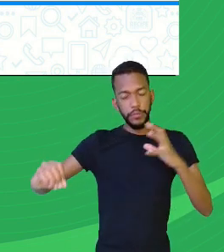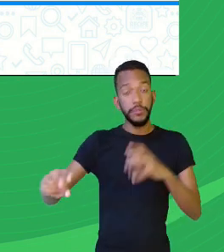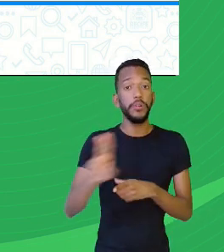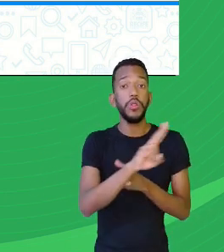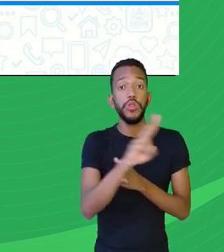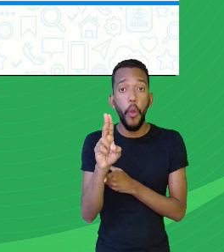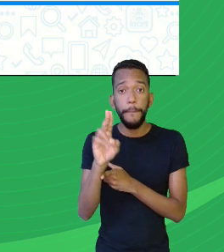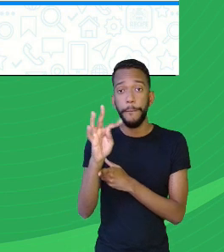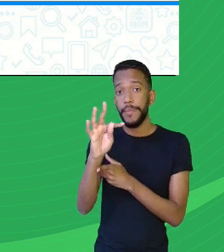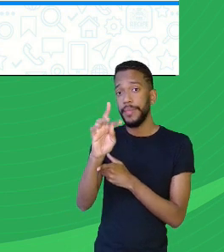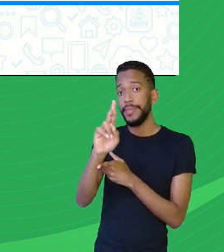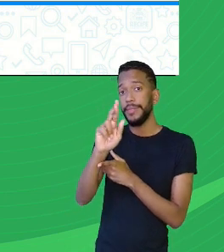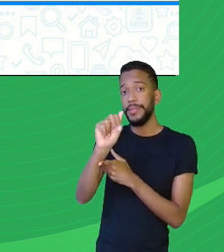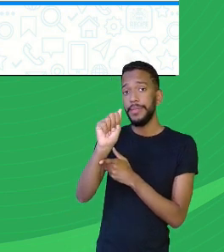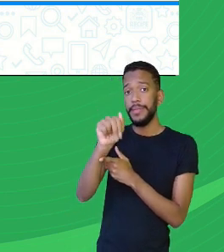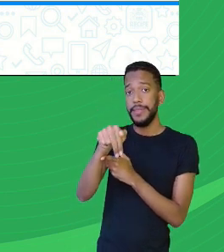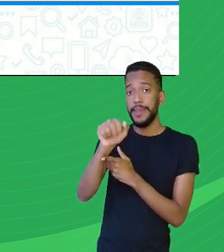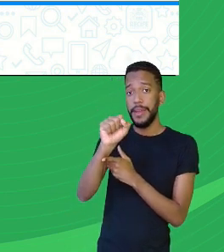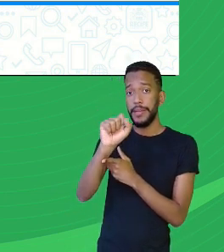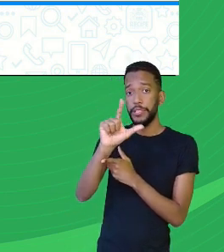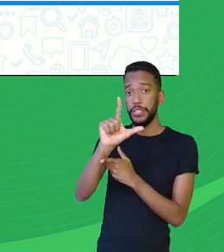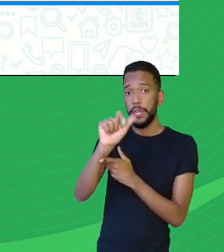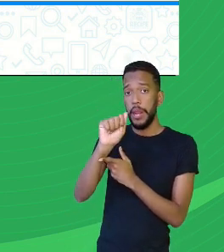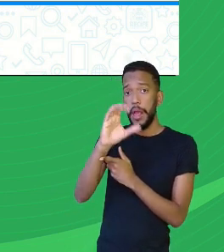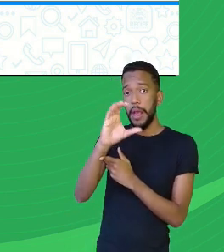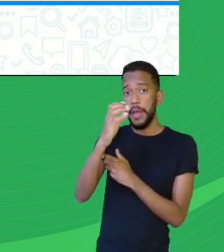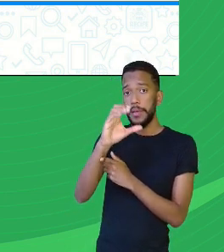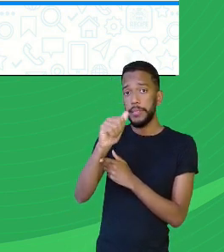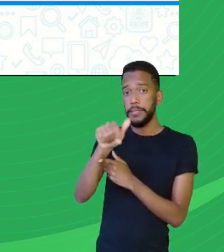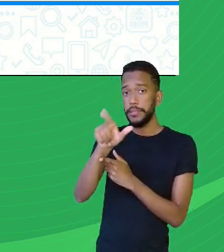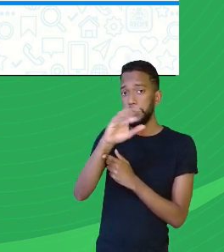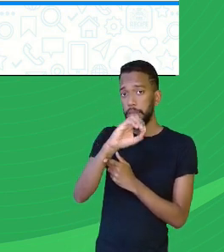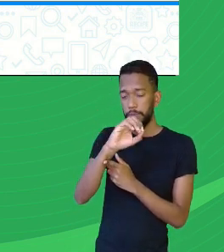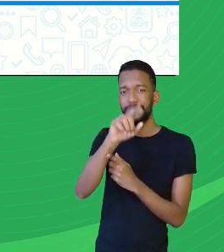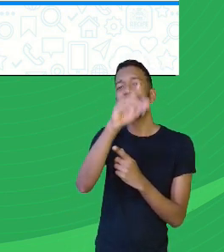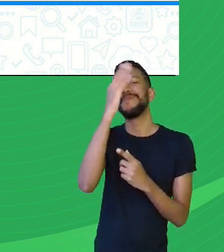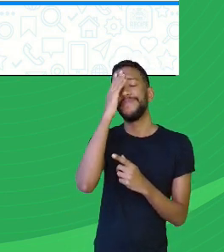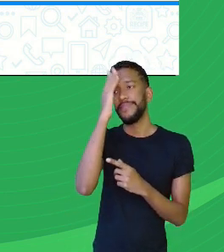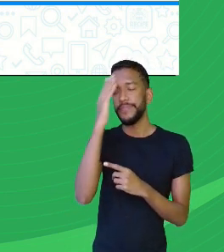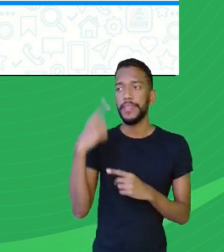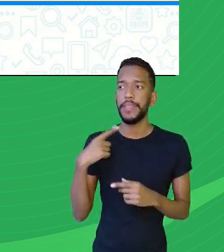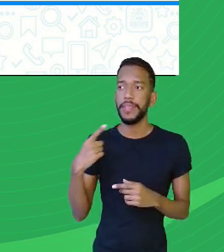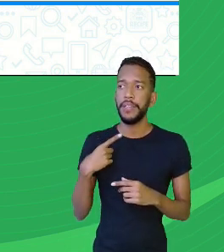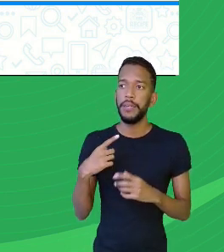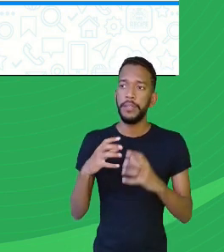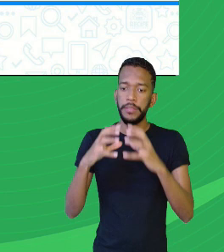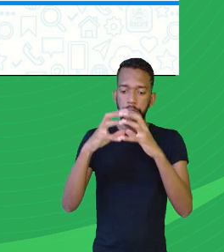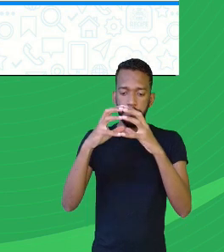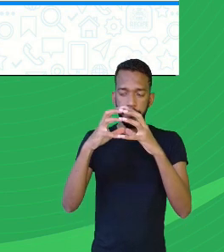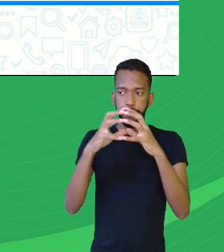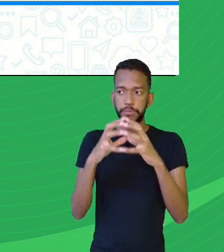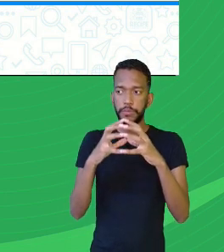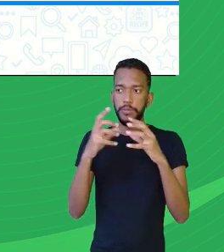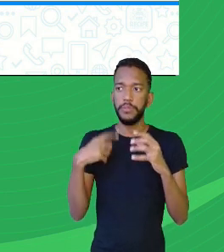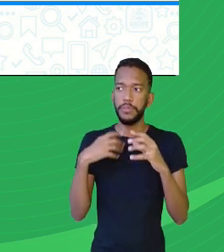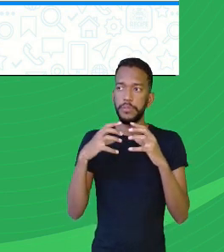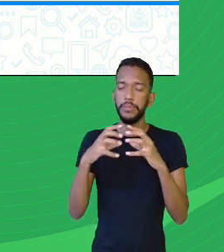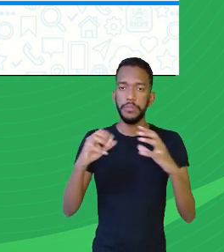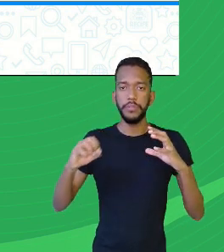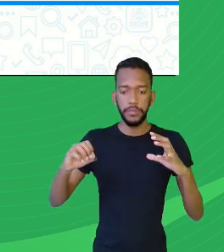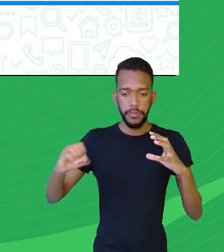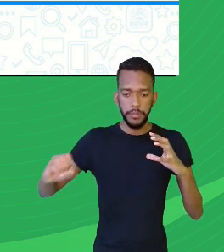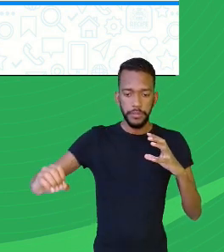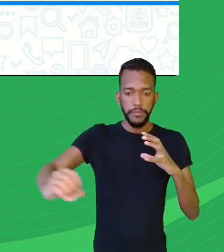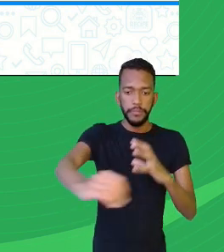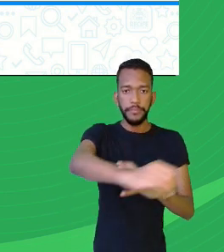de translação. E observem, esta forma é uma forma arredondada, porém não é um círculo. Ela